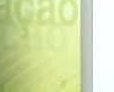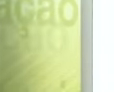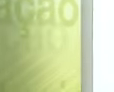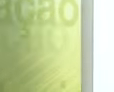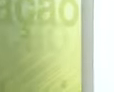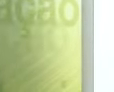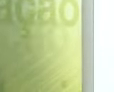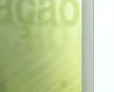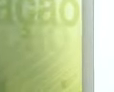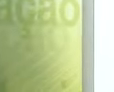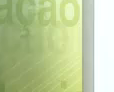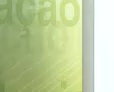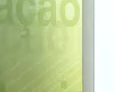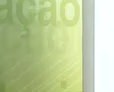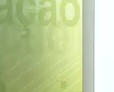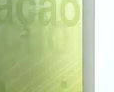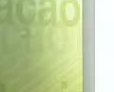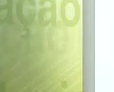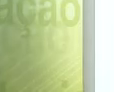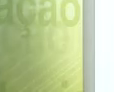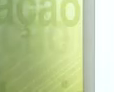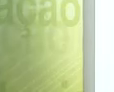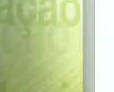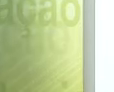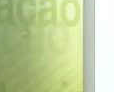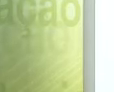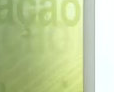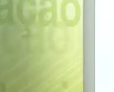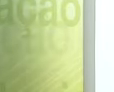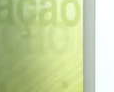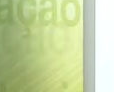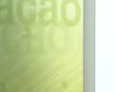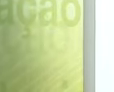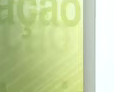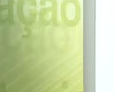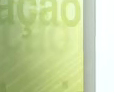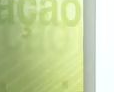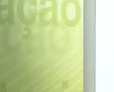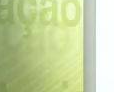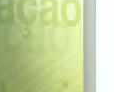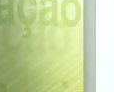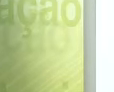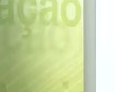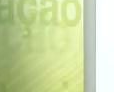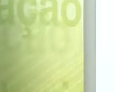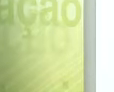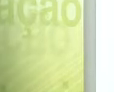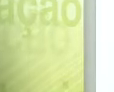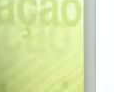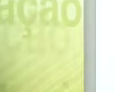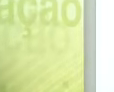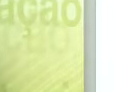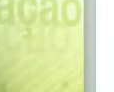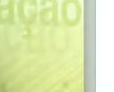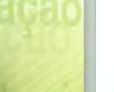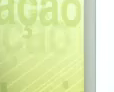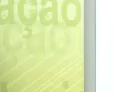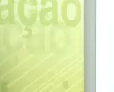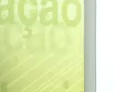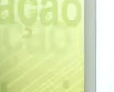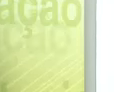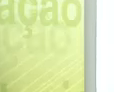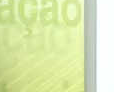que nós tratamos aqui em sala, é importante frisar de que nós, para trabalharmos